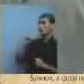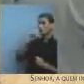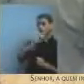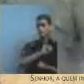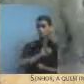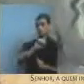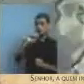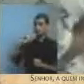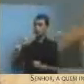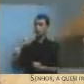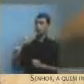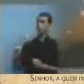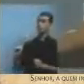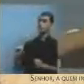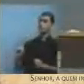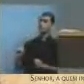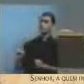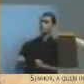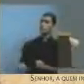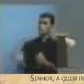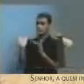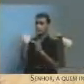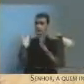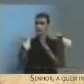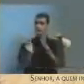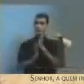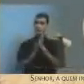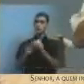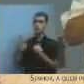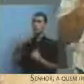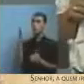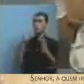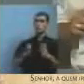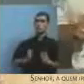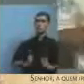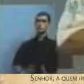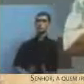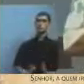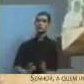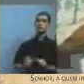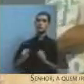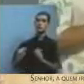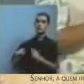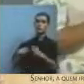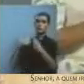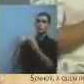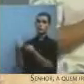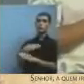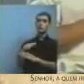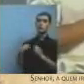aquele que quando nasceu veio trazer paz aos homens na terra, aqueles que têm boa vontade,